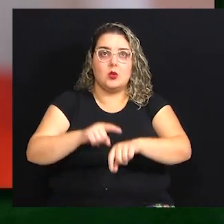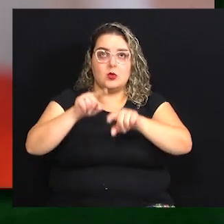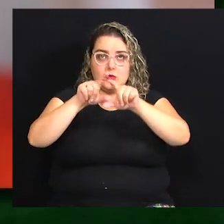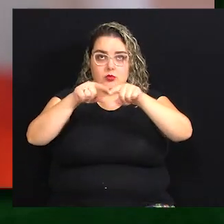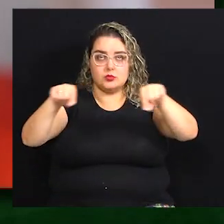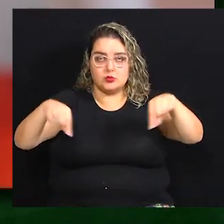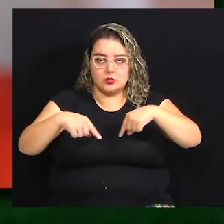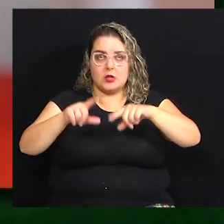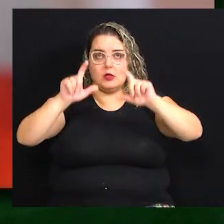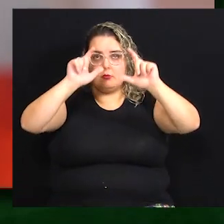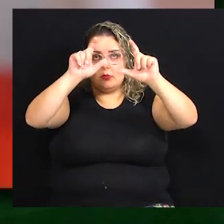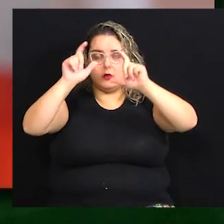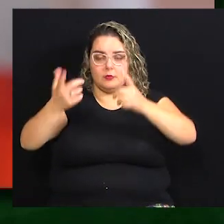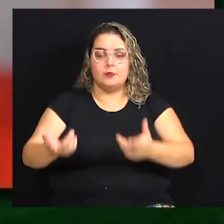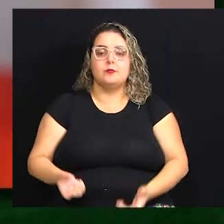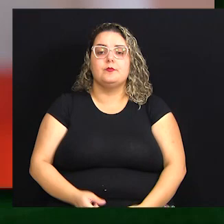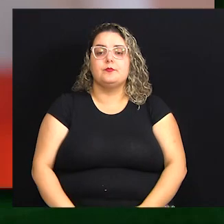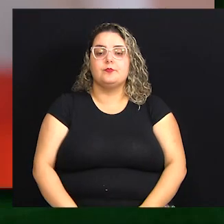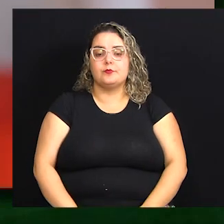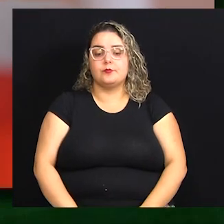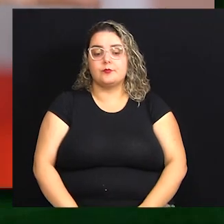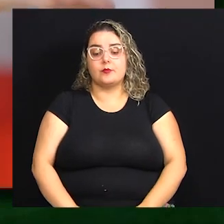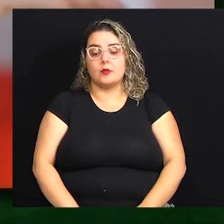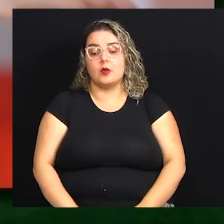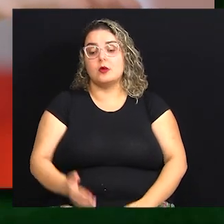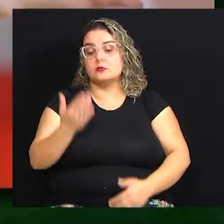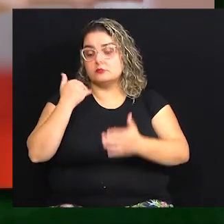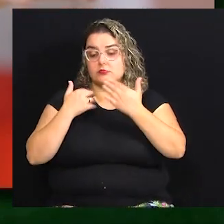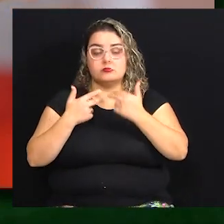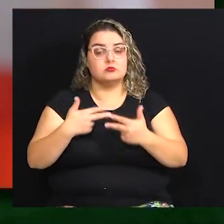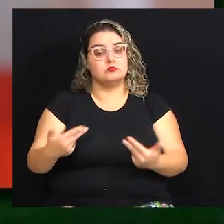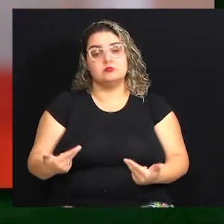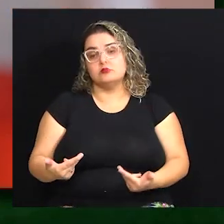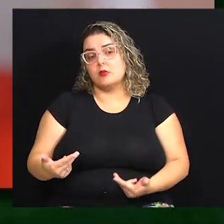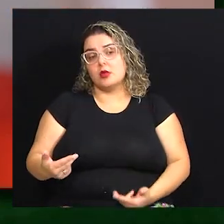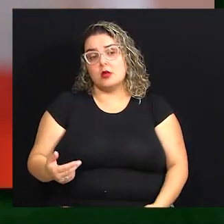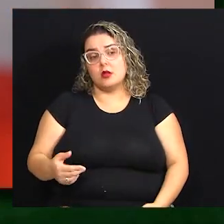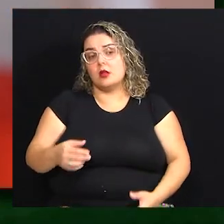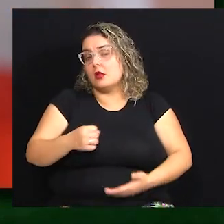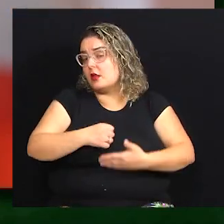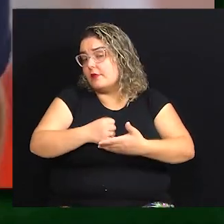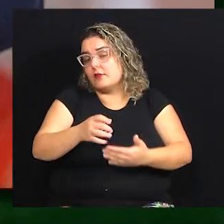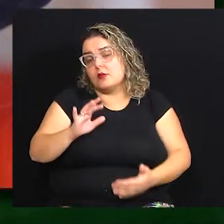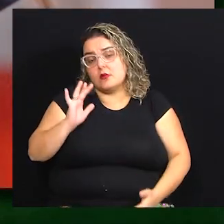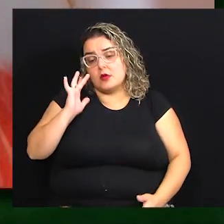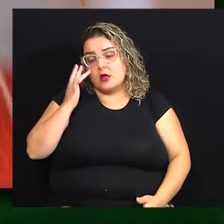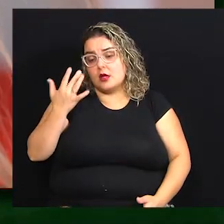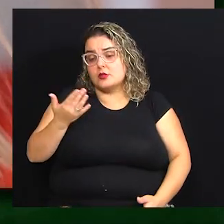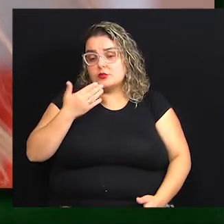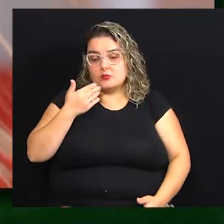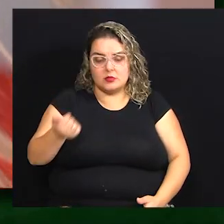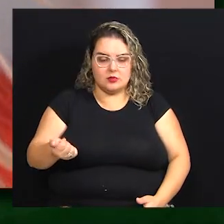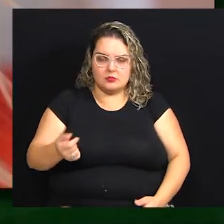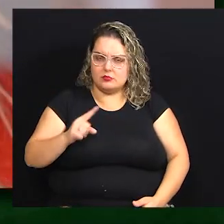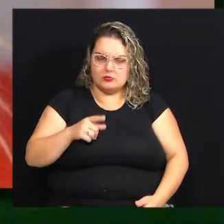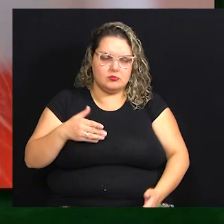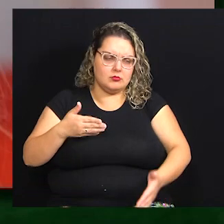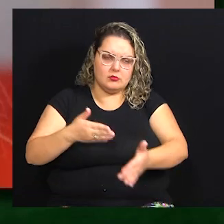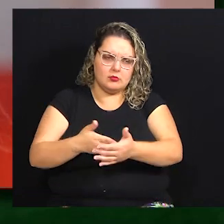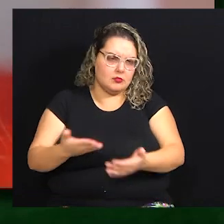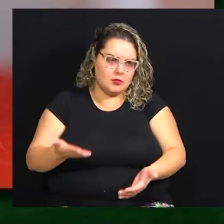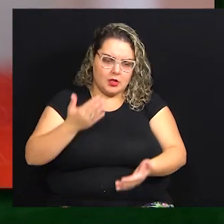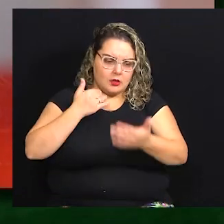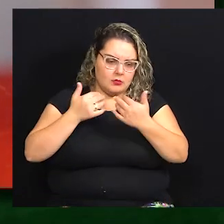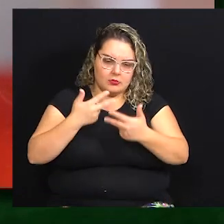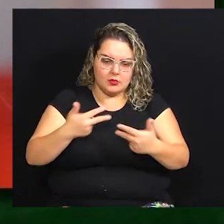E agora, do ponto de vista da alimentação, você leva o que for conveniente para você. Né? Nós não vamos barrar ninguém, mas